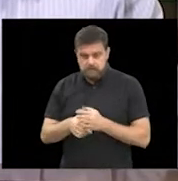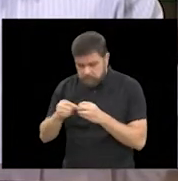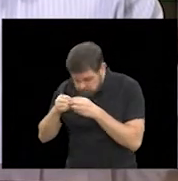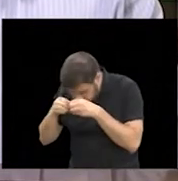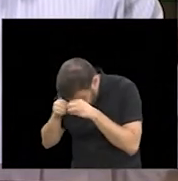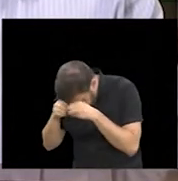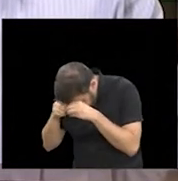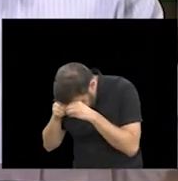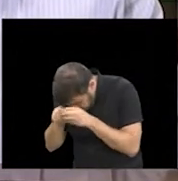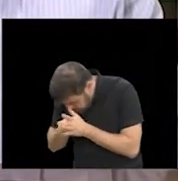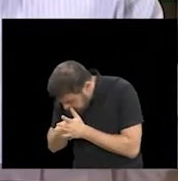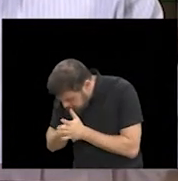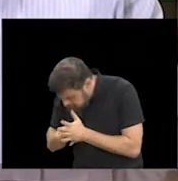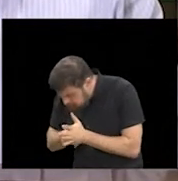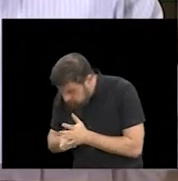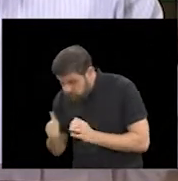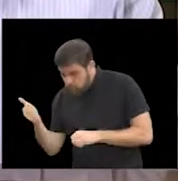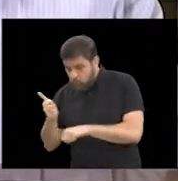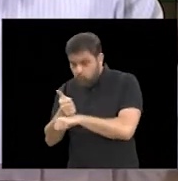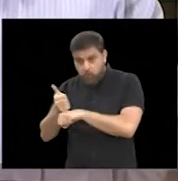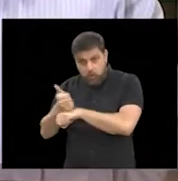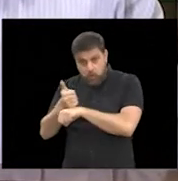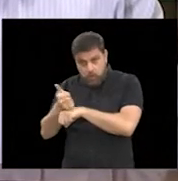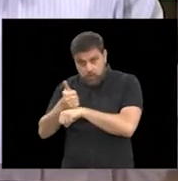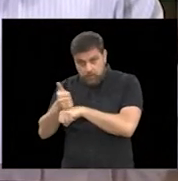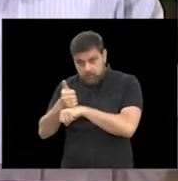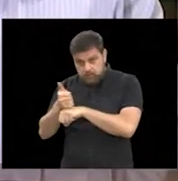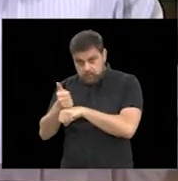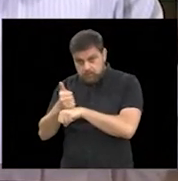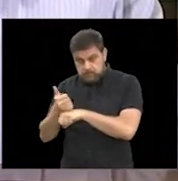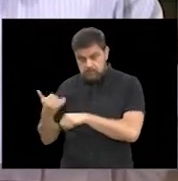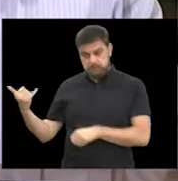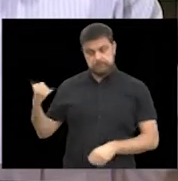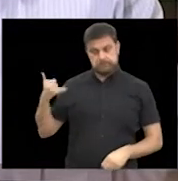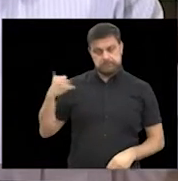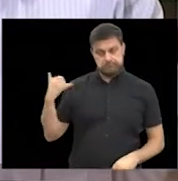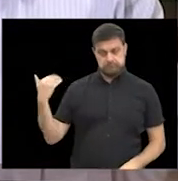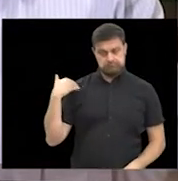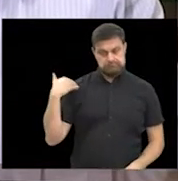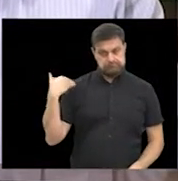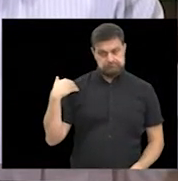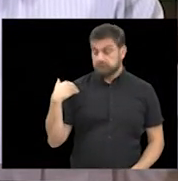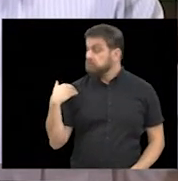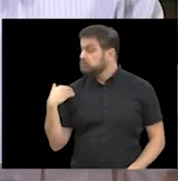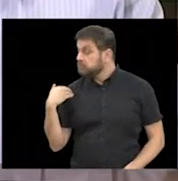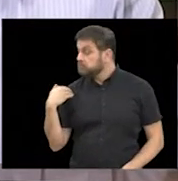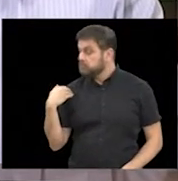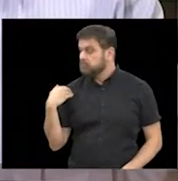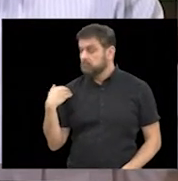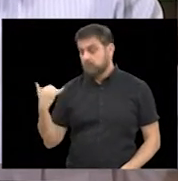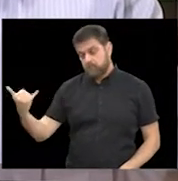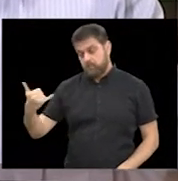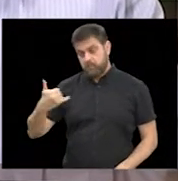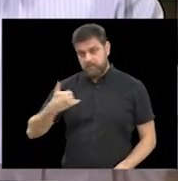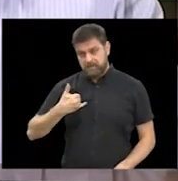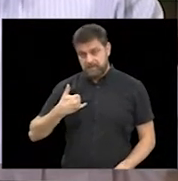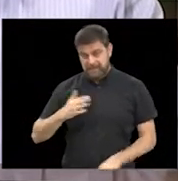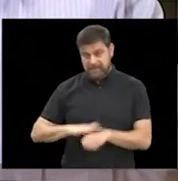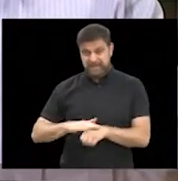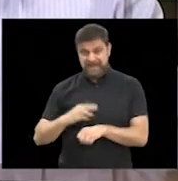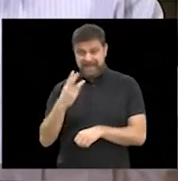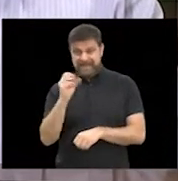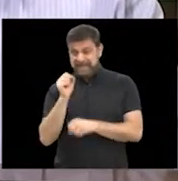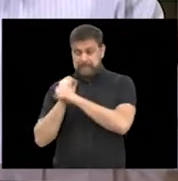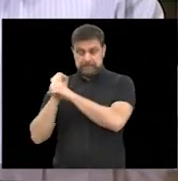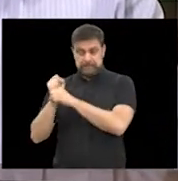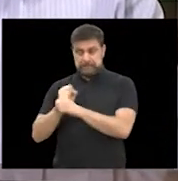patológico, o patologista me chamou e disse: Eduardo, fazia mais de 30